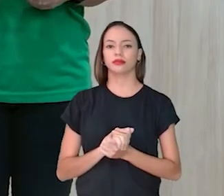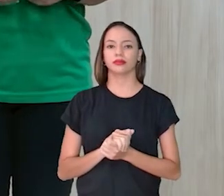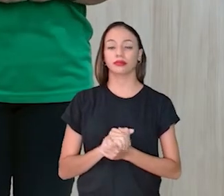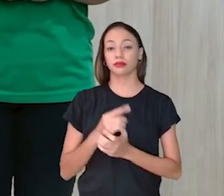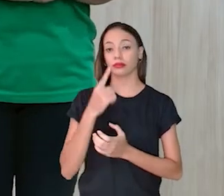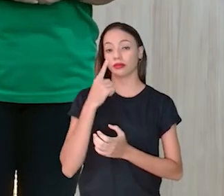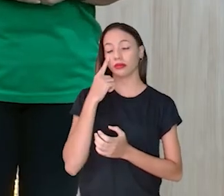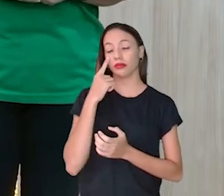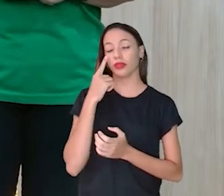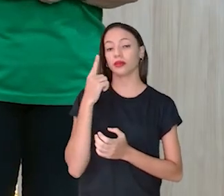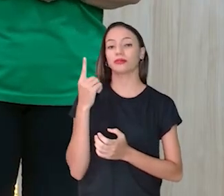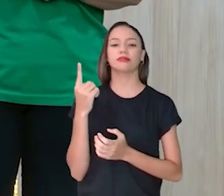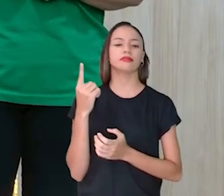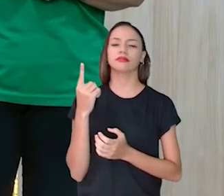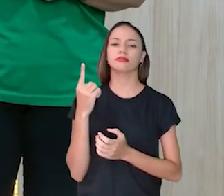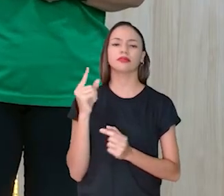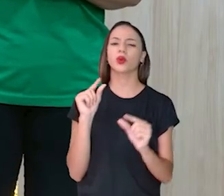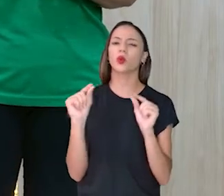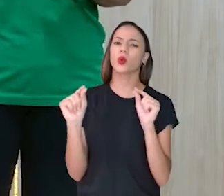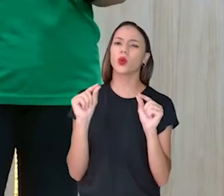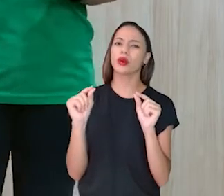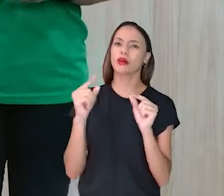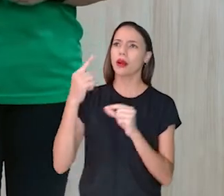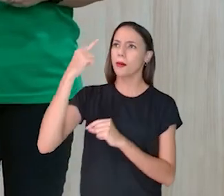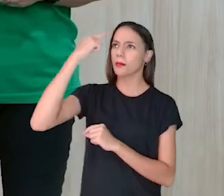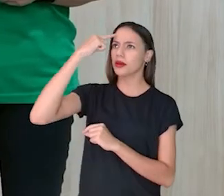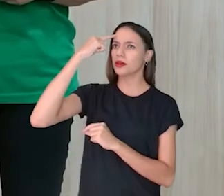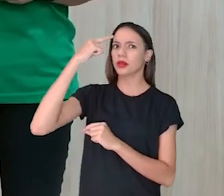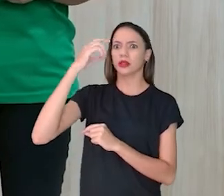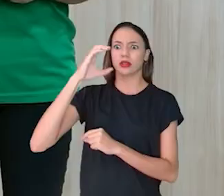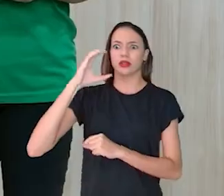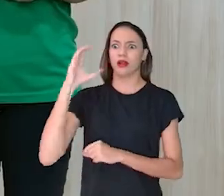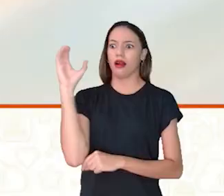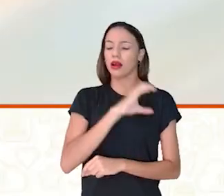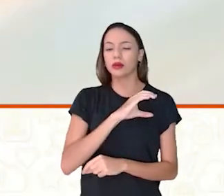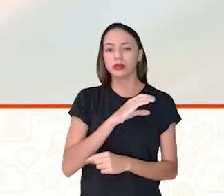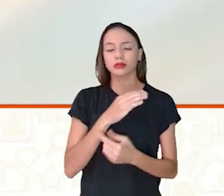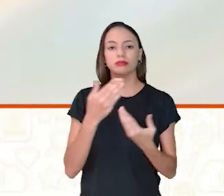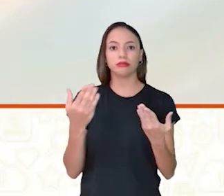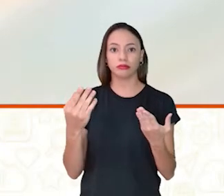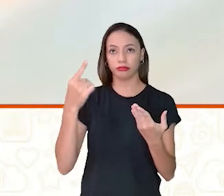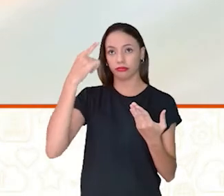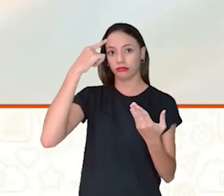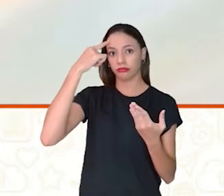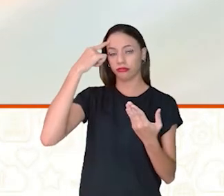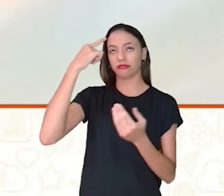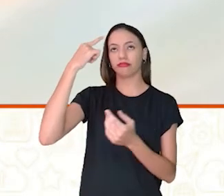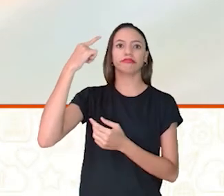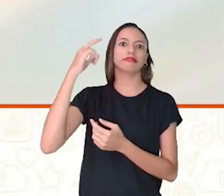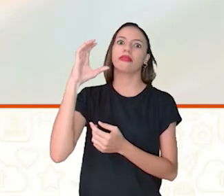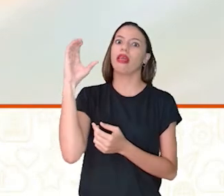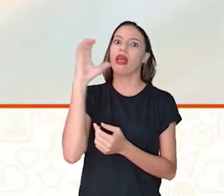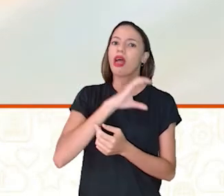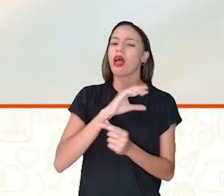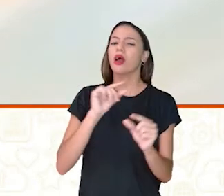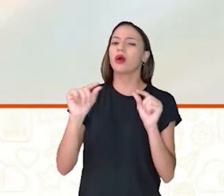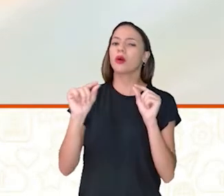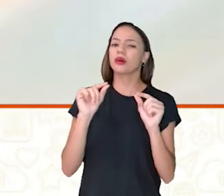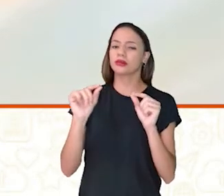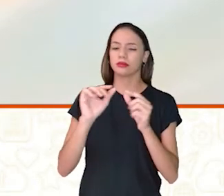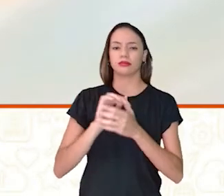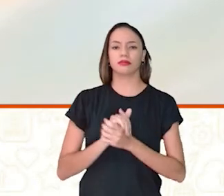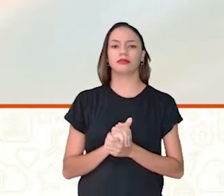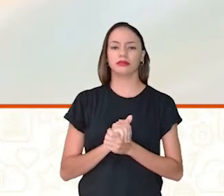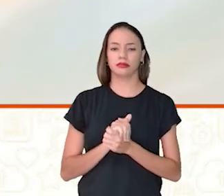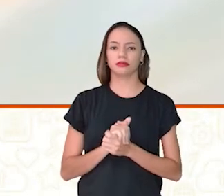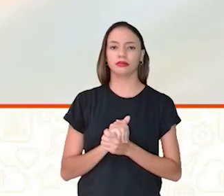Então, o que seria um pensamento acelerado? A síndrome do pensamento acelerado caracteriza-se por